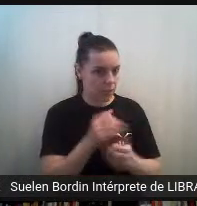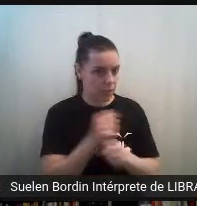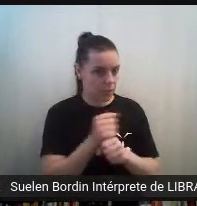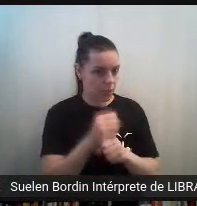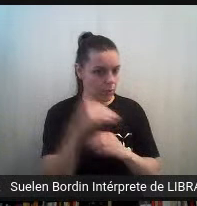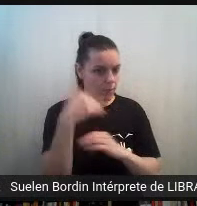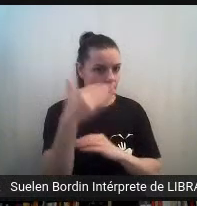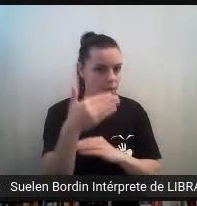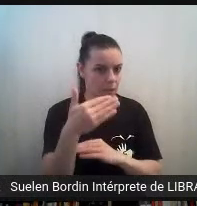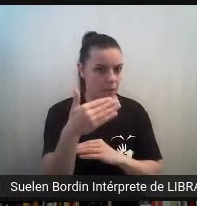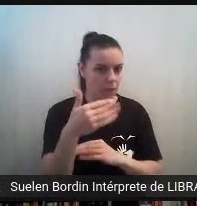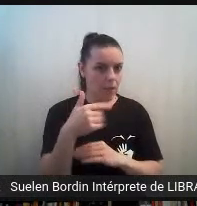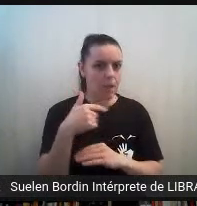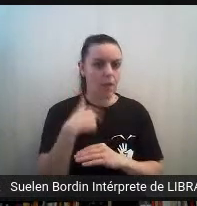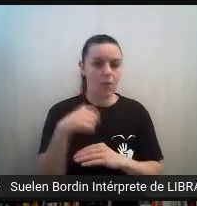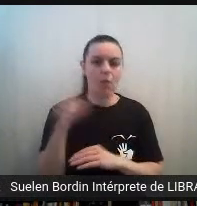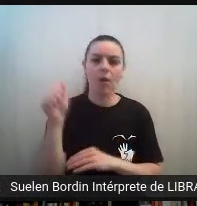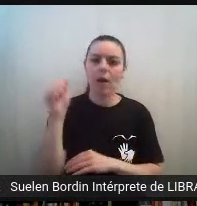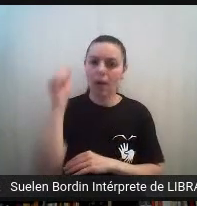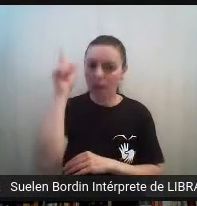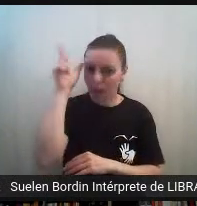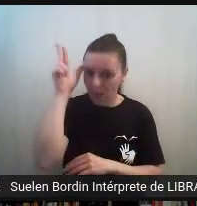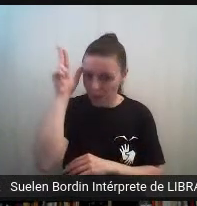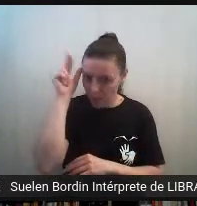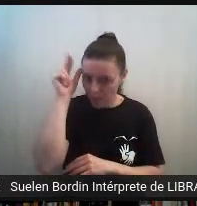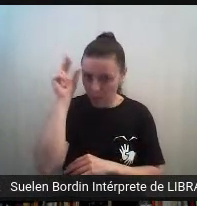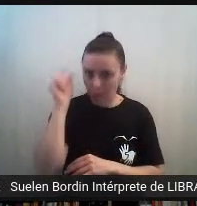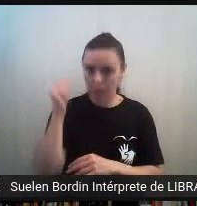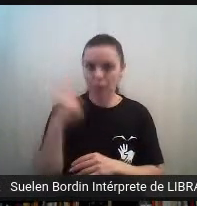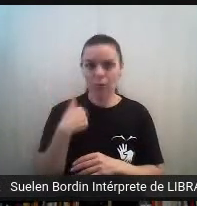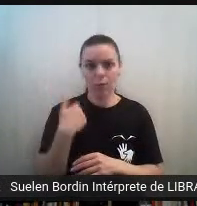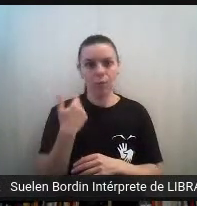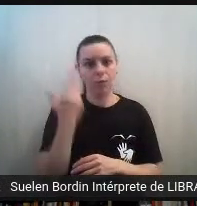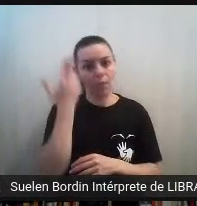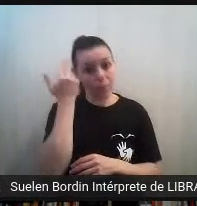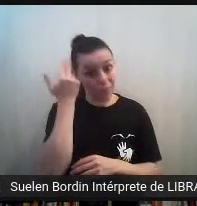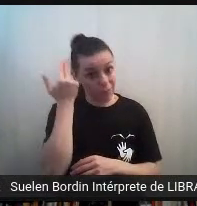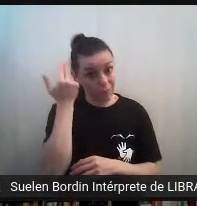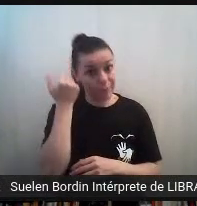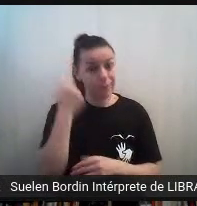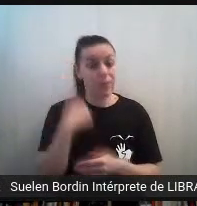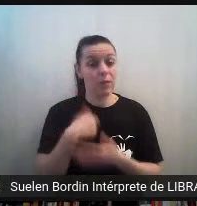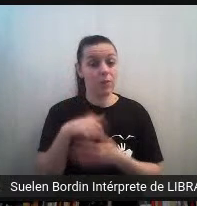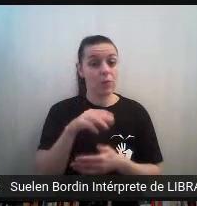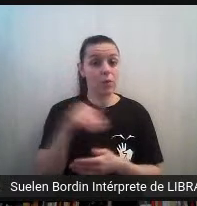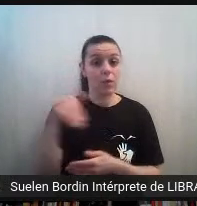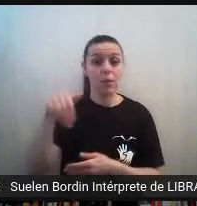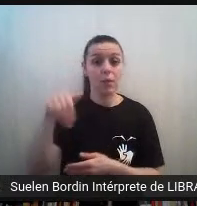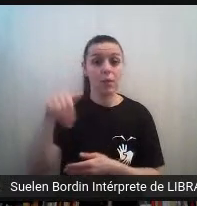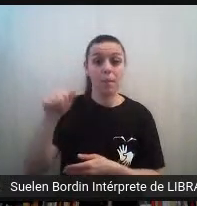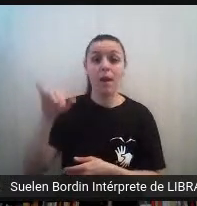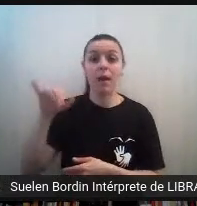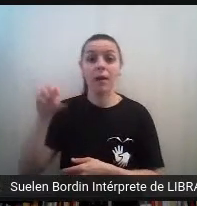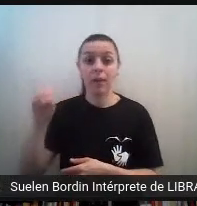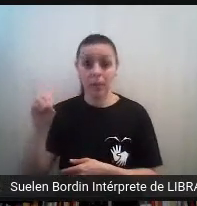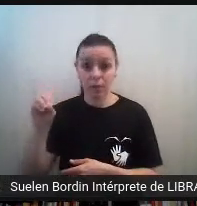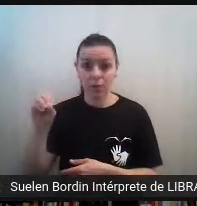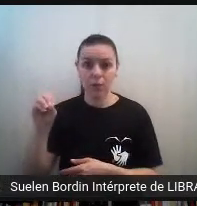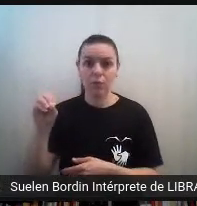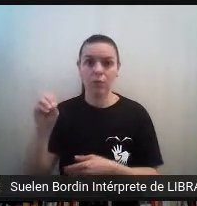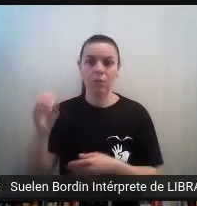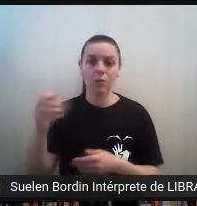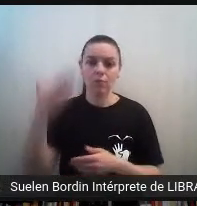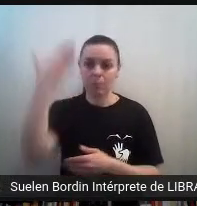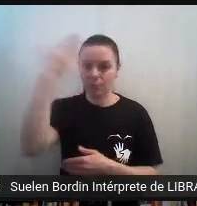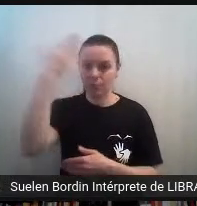eu defendo em abril, e aí o título é conferido em maio. Do ano que vem, está nessa fase aí